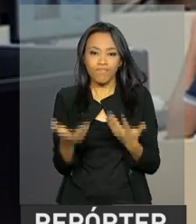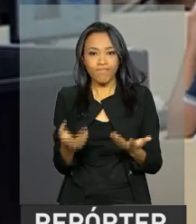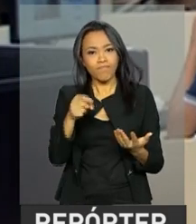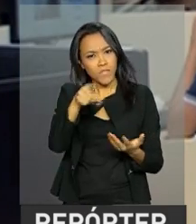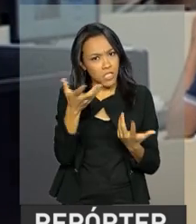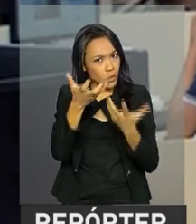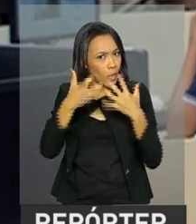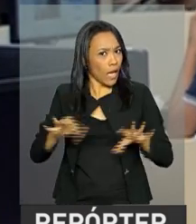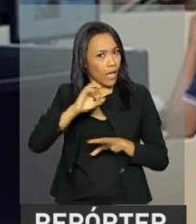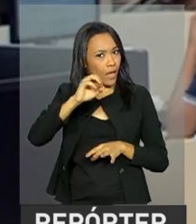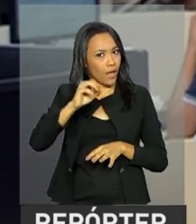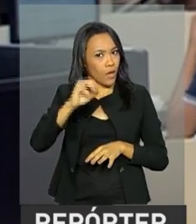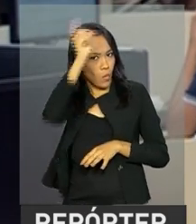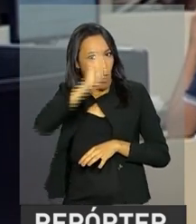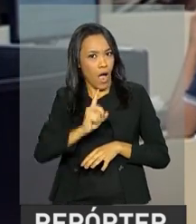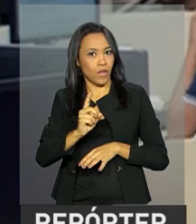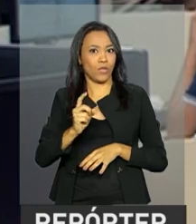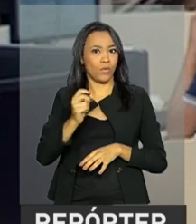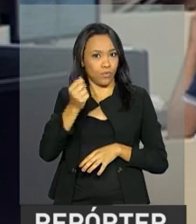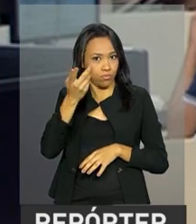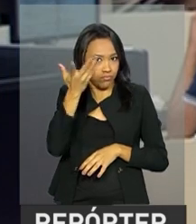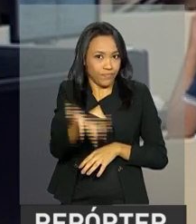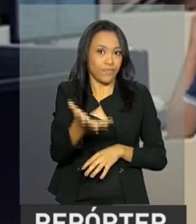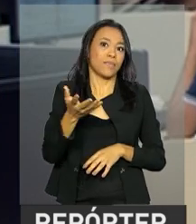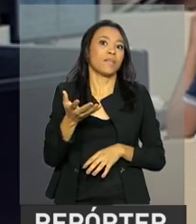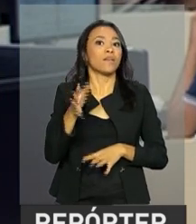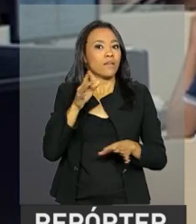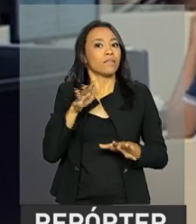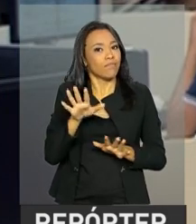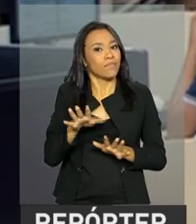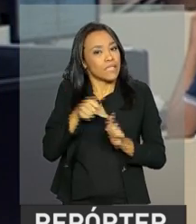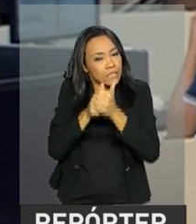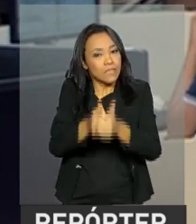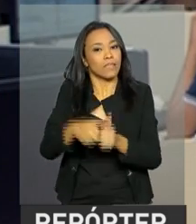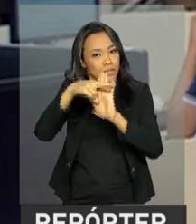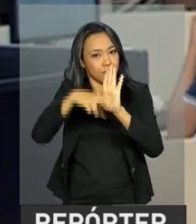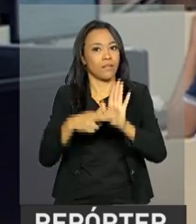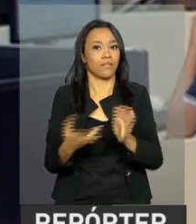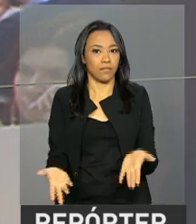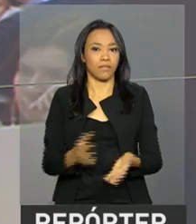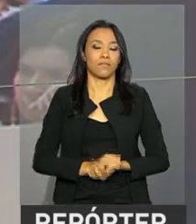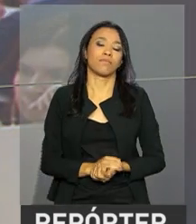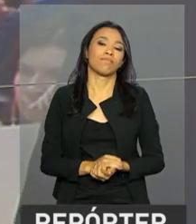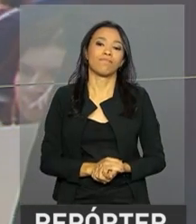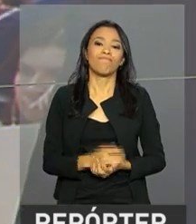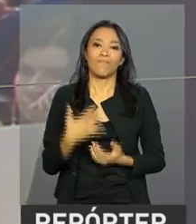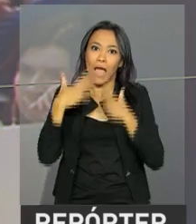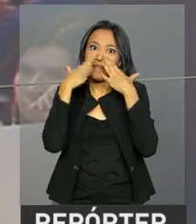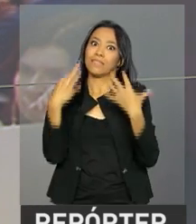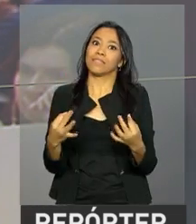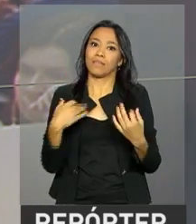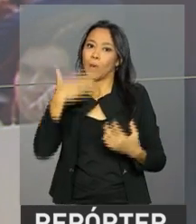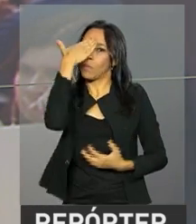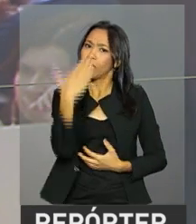não quer um raio não quer que um raio caia sobre a sua cabeça vale a pena seguir essas dicas Renata vamos ficar atentos aí né